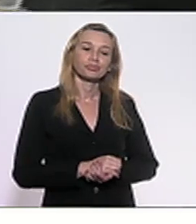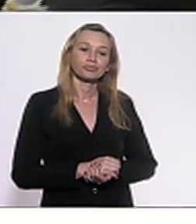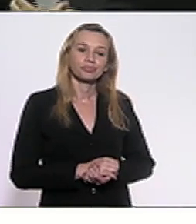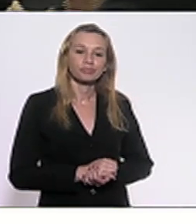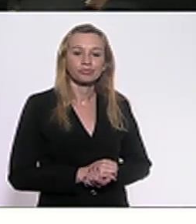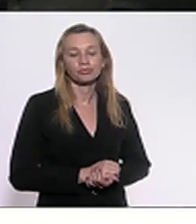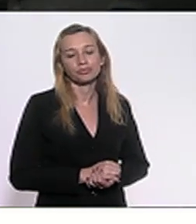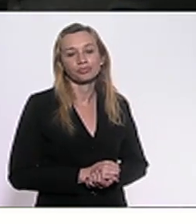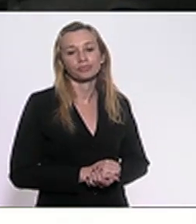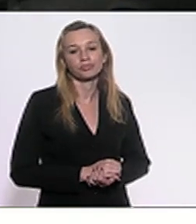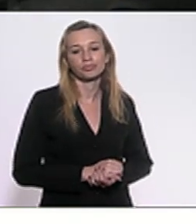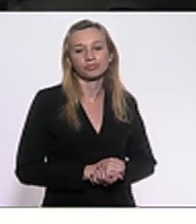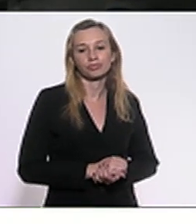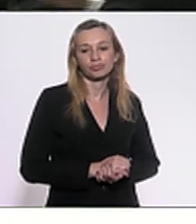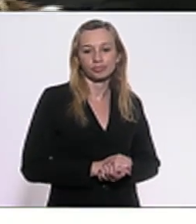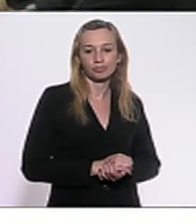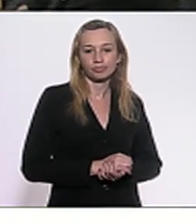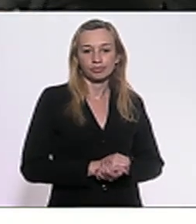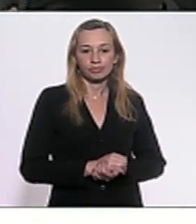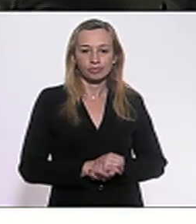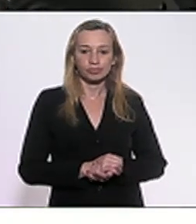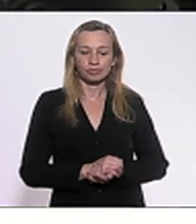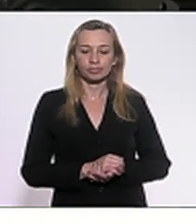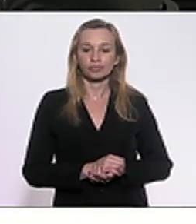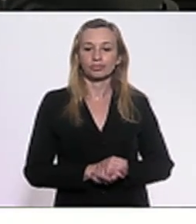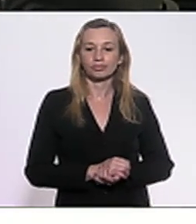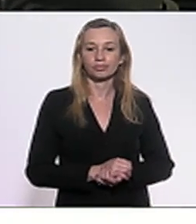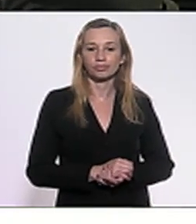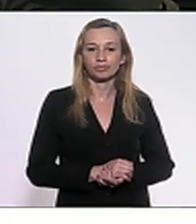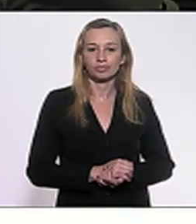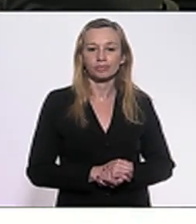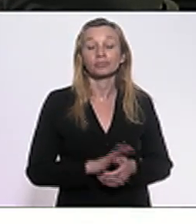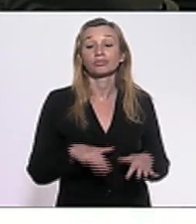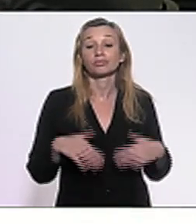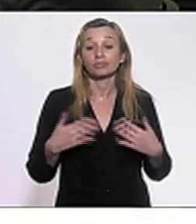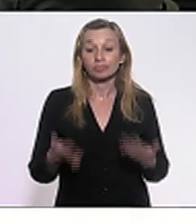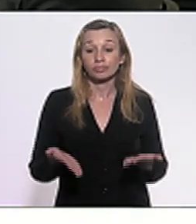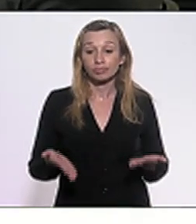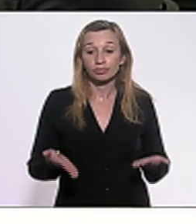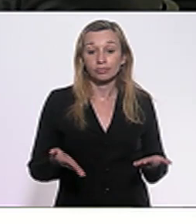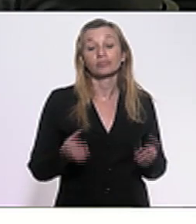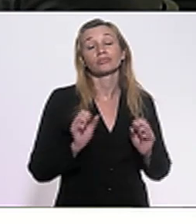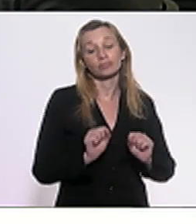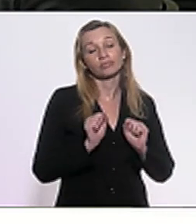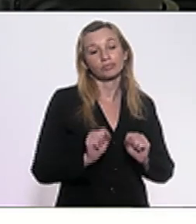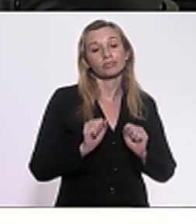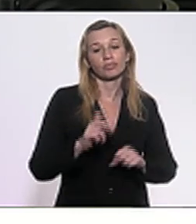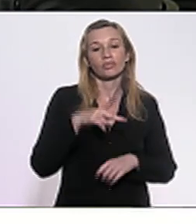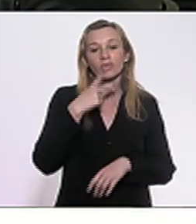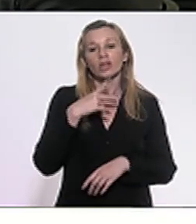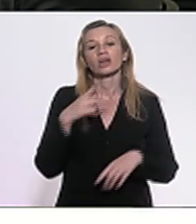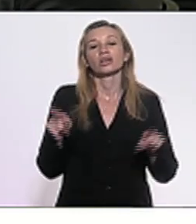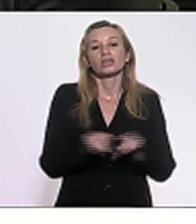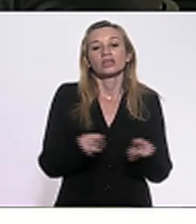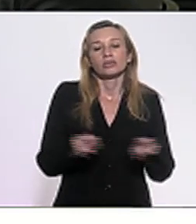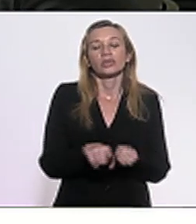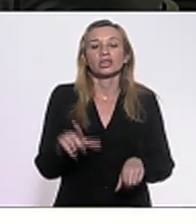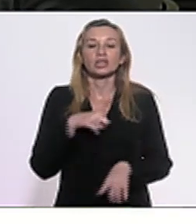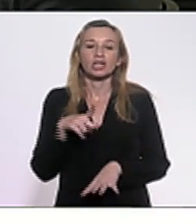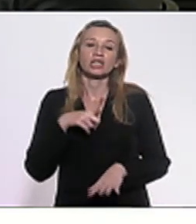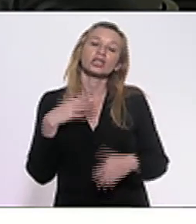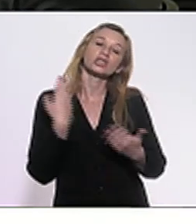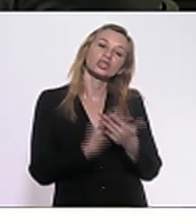forem coletadas, né? Então, o que eu poderia colocar é que também há estudos